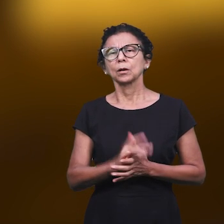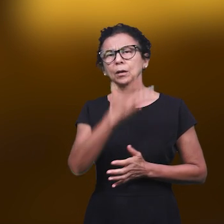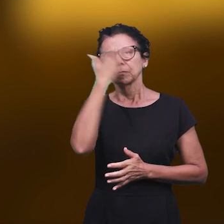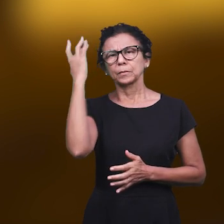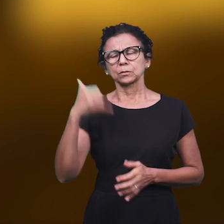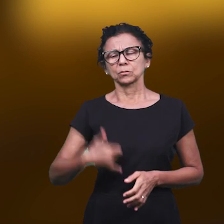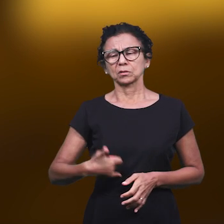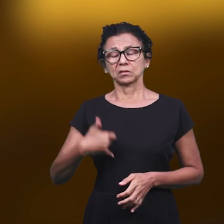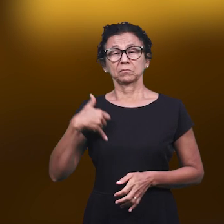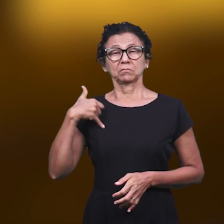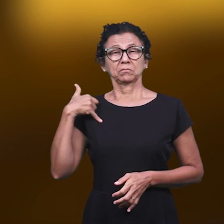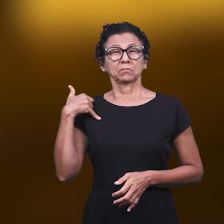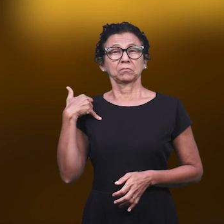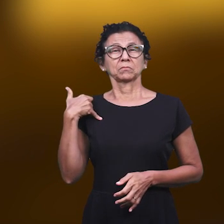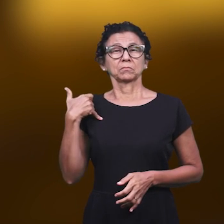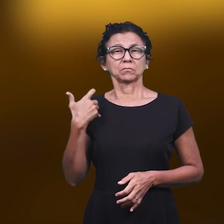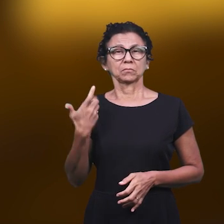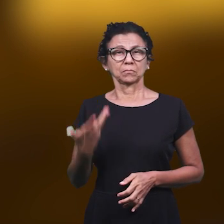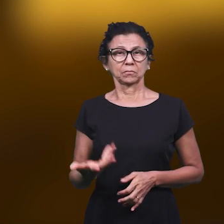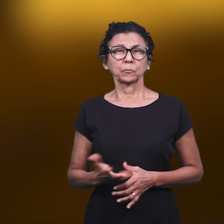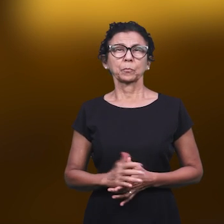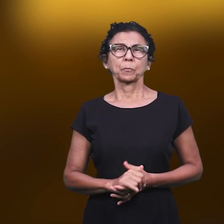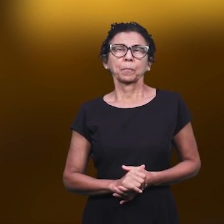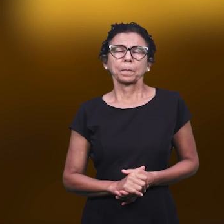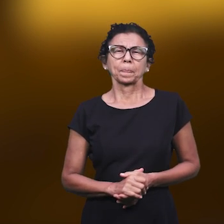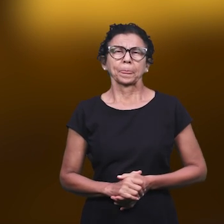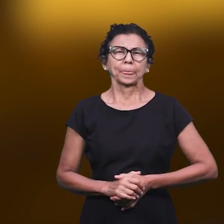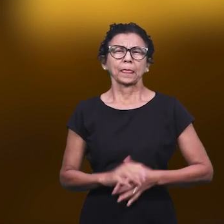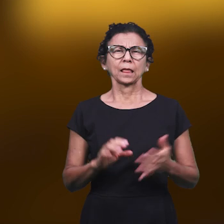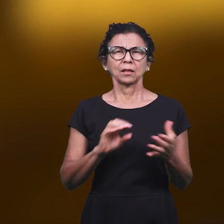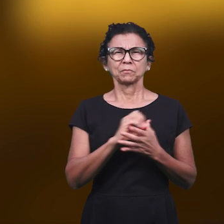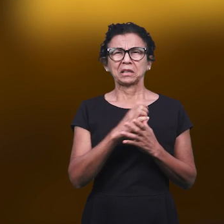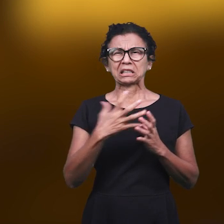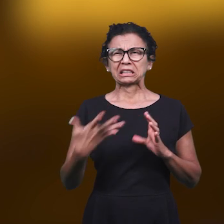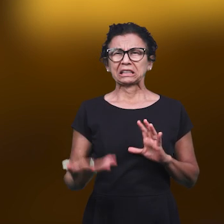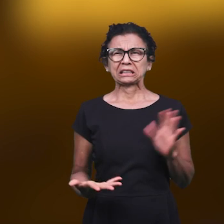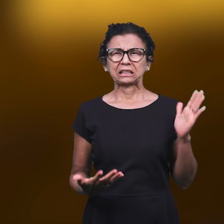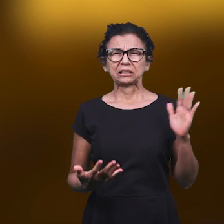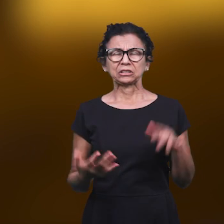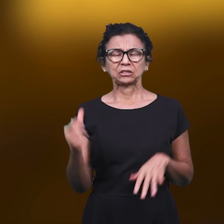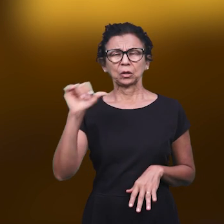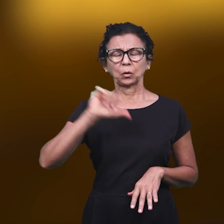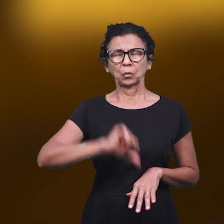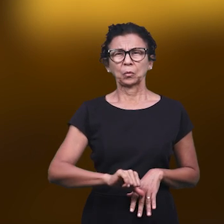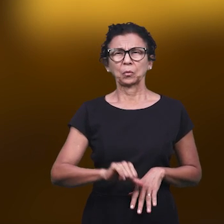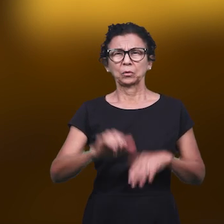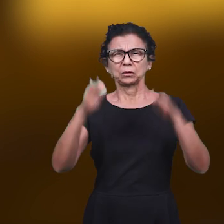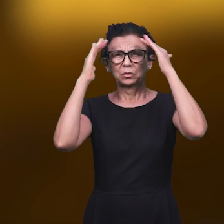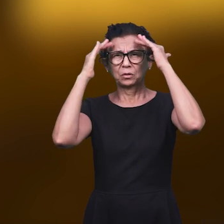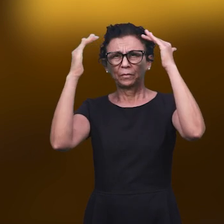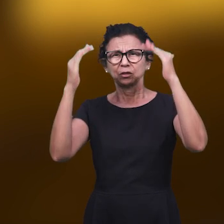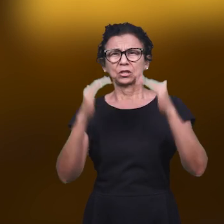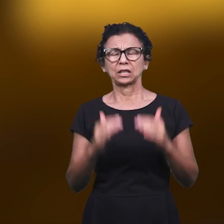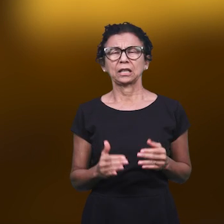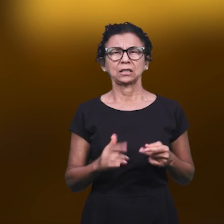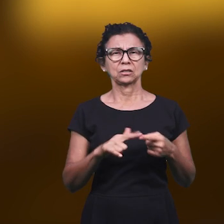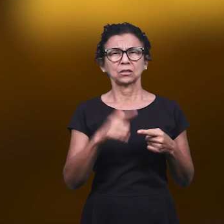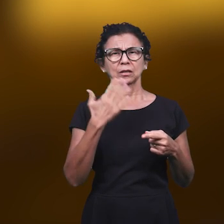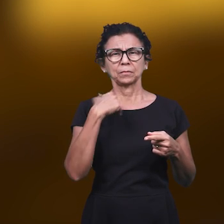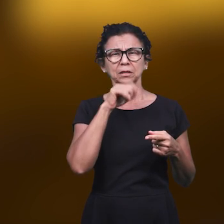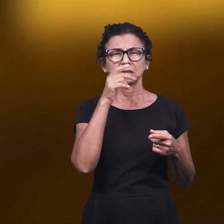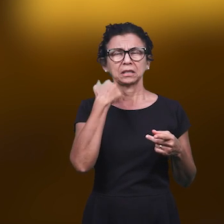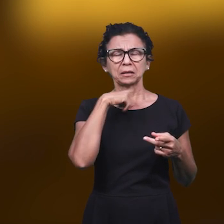mesmos, avarentos, presunçosos, aí vai elogiando aqui, só elogio, né? Avarentos, presunçosos, soberbos, blasfemos, desobedientes de pais e